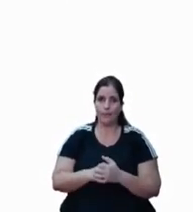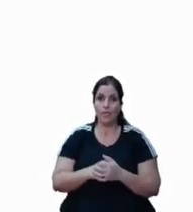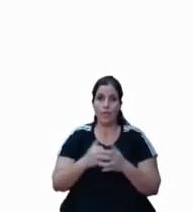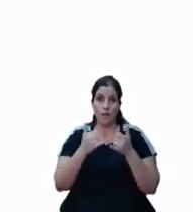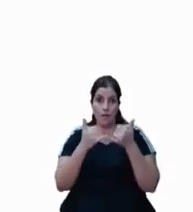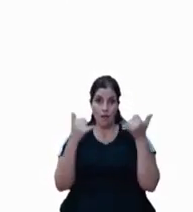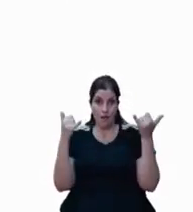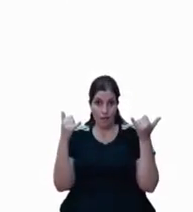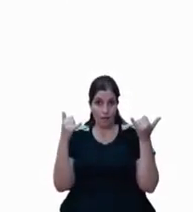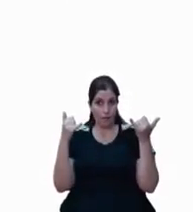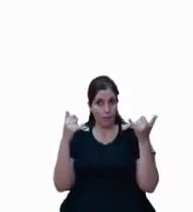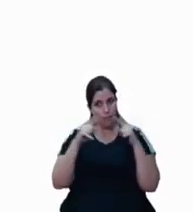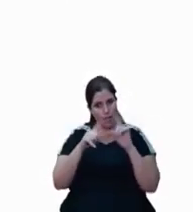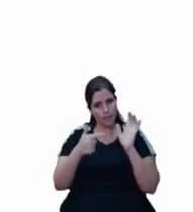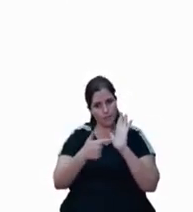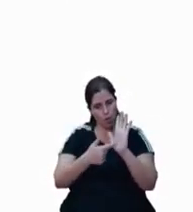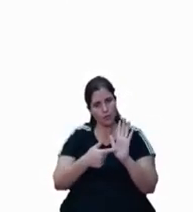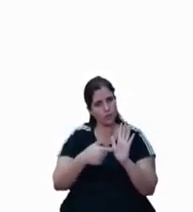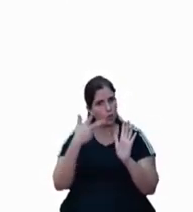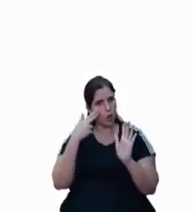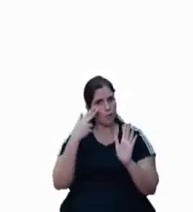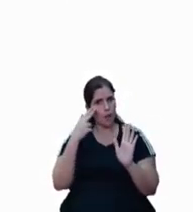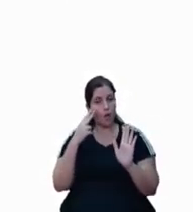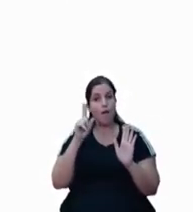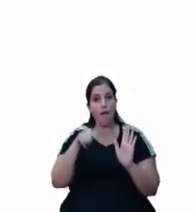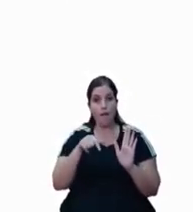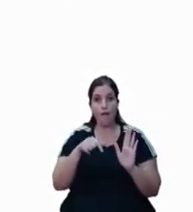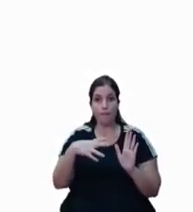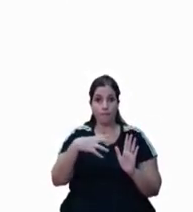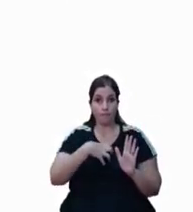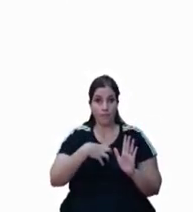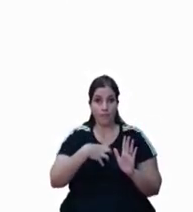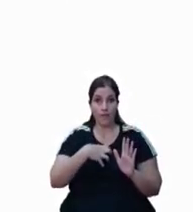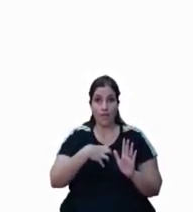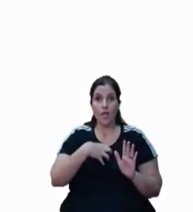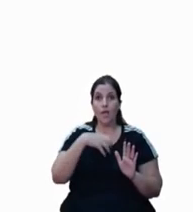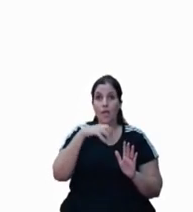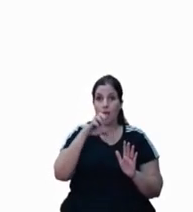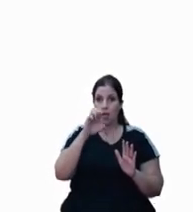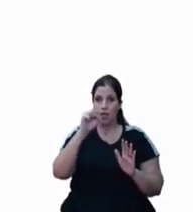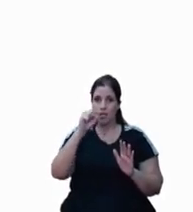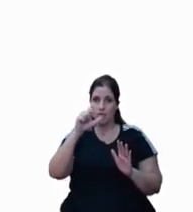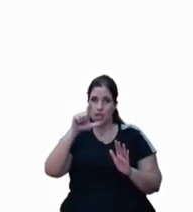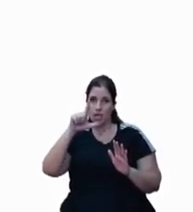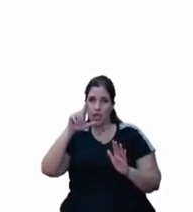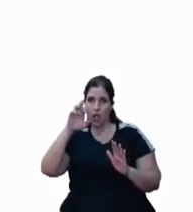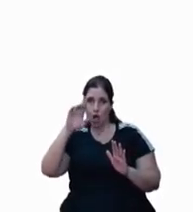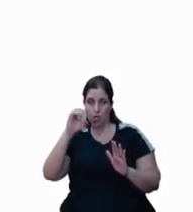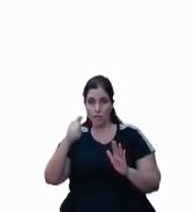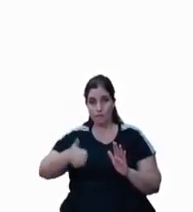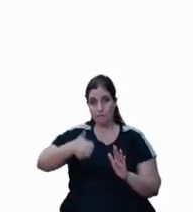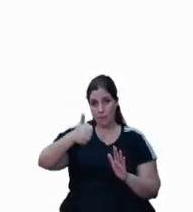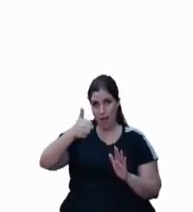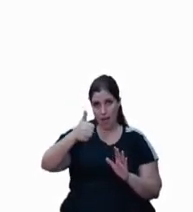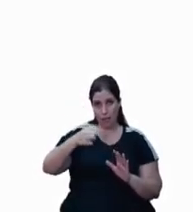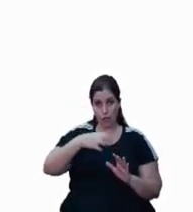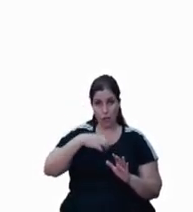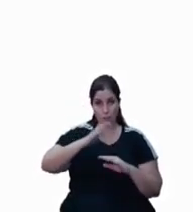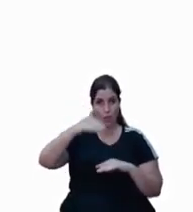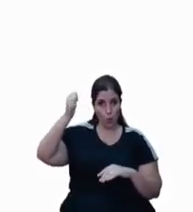eletroneuromiografia seja normal. Esta é a síndrome da esclerose lateral primária. A forma mais